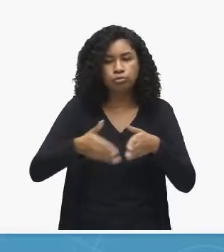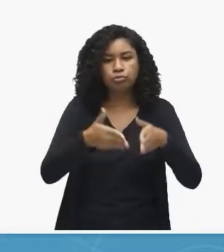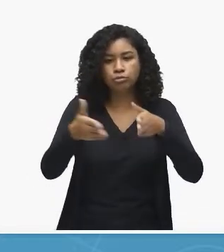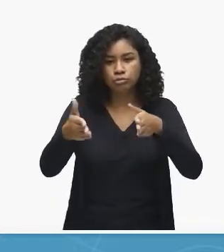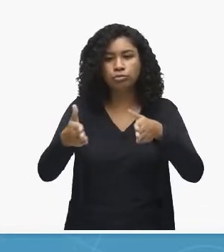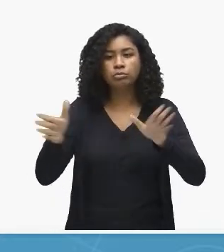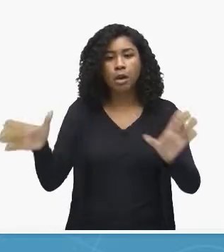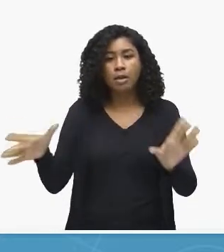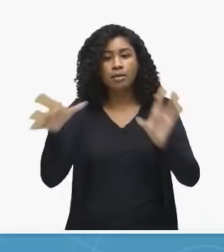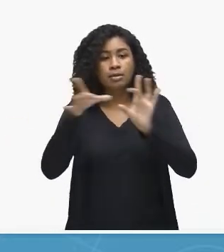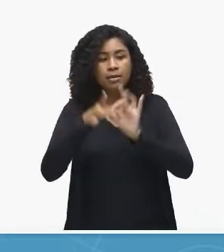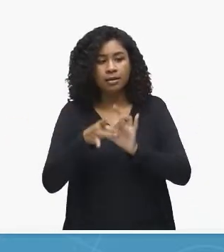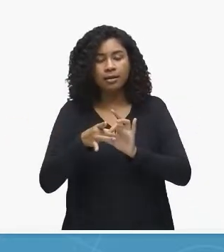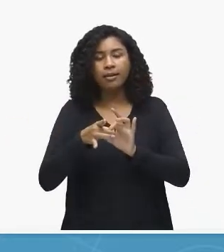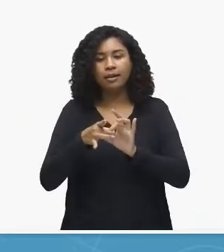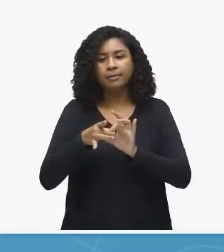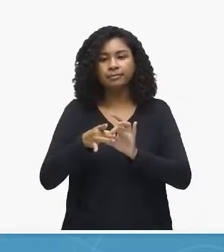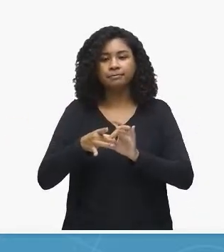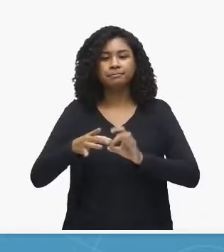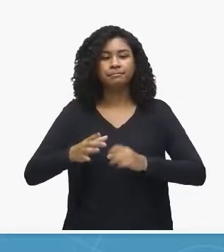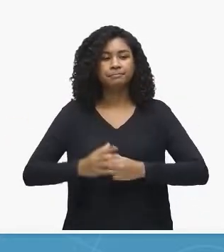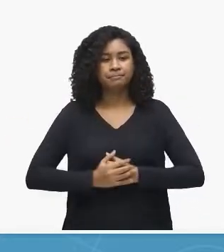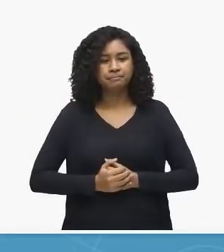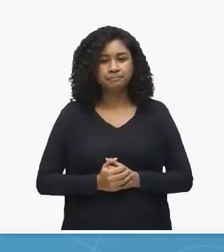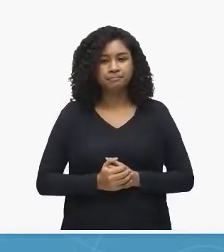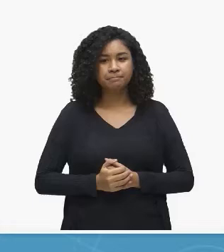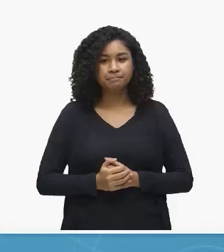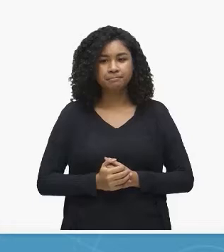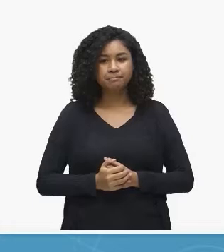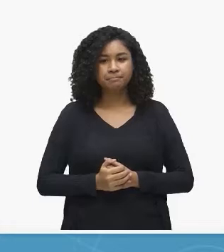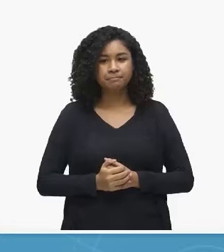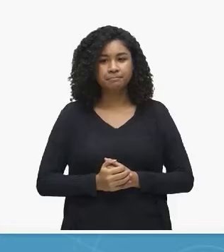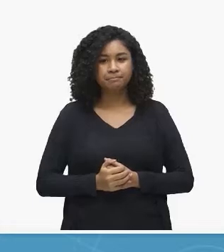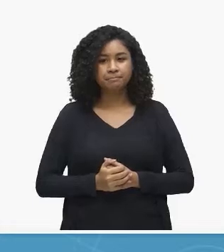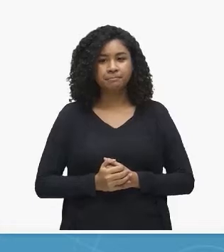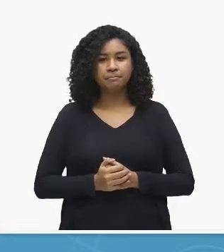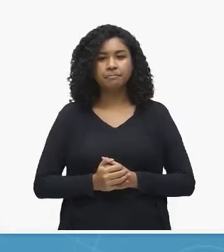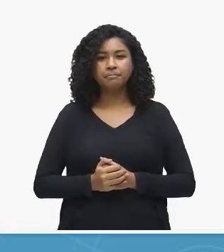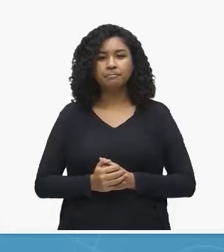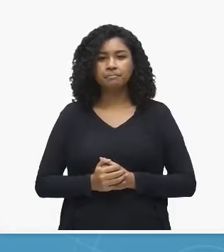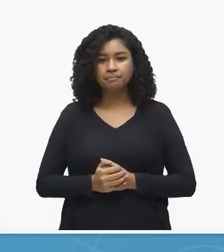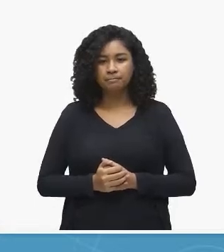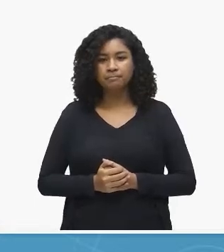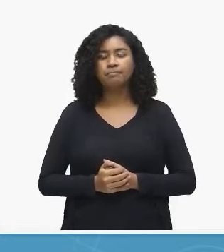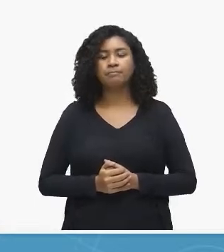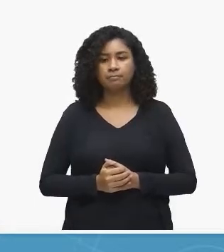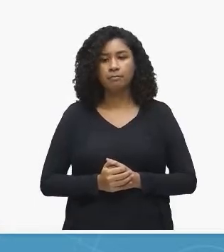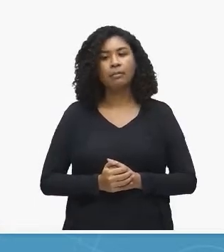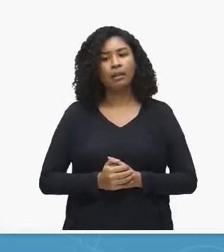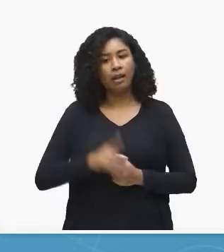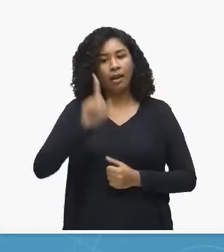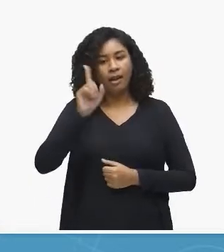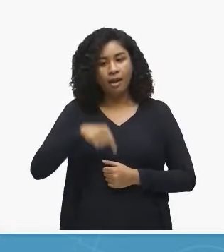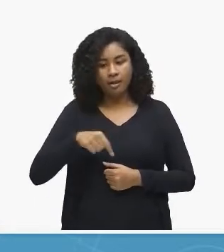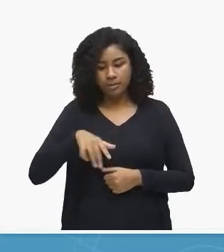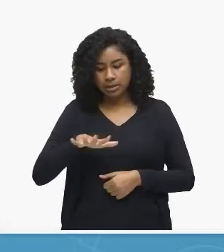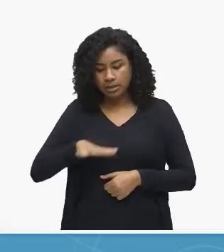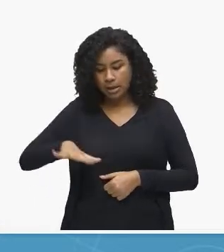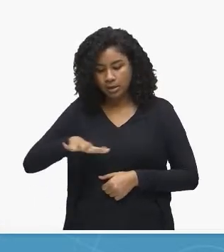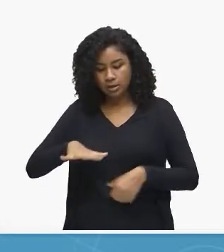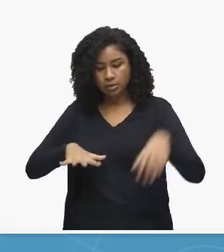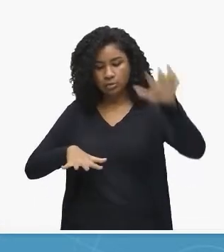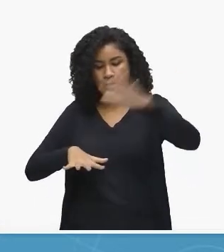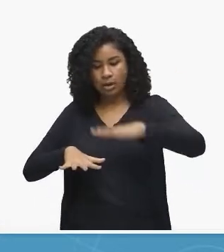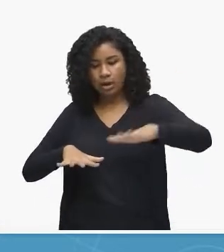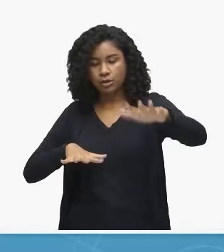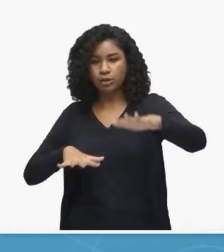Berlim-Bagdá. Essa estrada de ferro atravessaria aí a região dos Balcãs, isso mesmo. Então, para